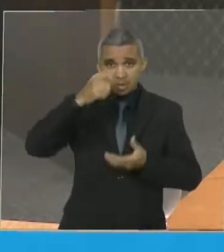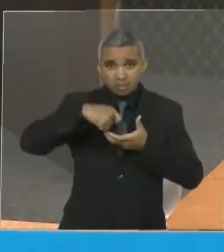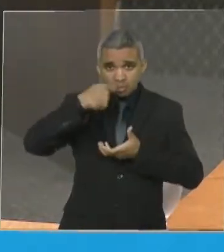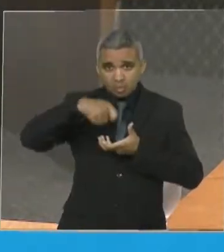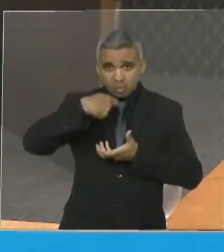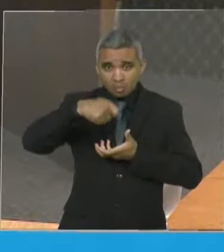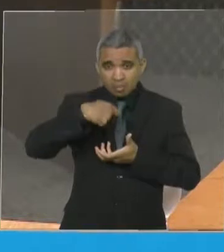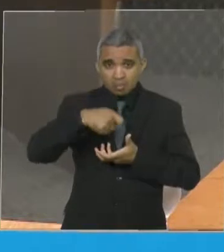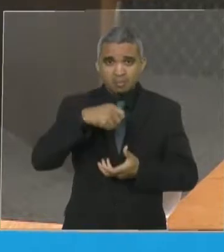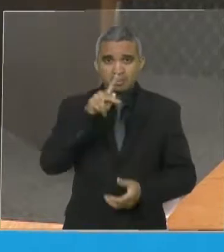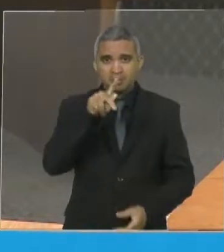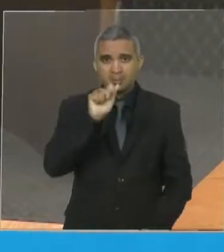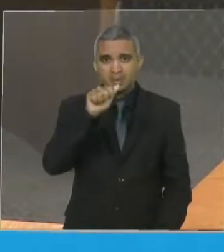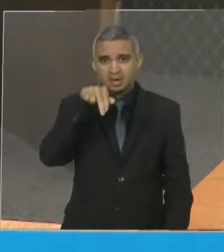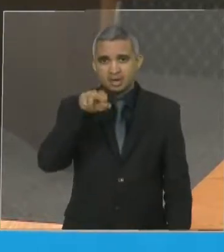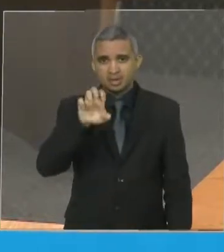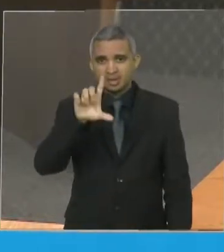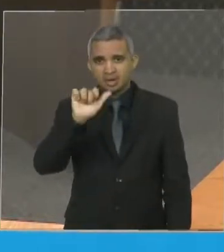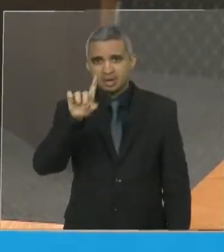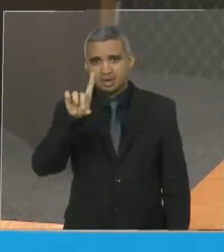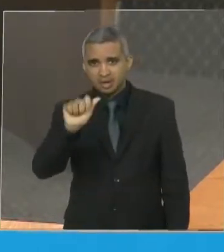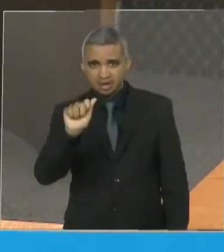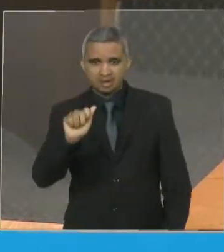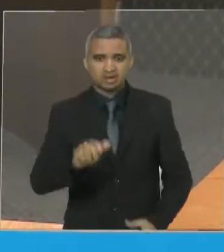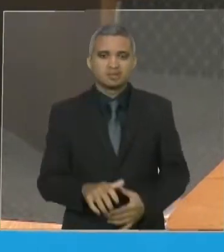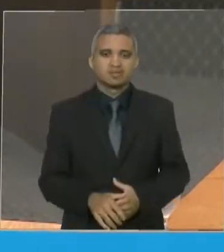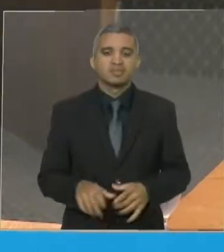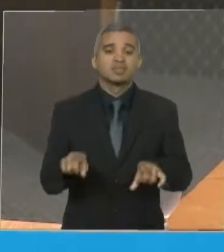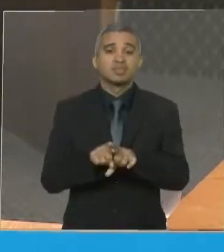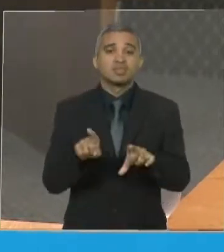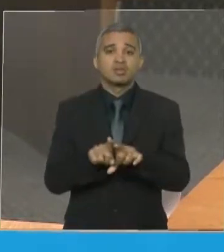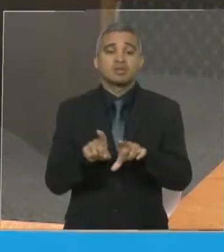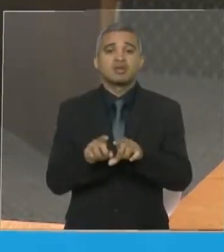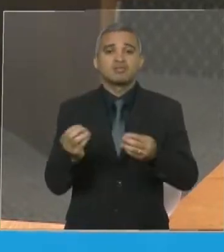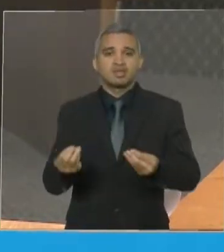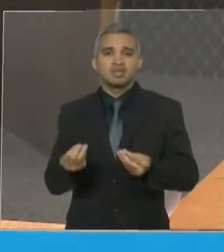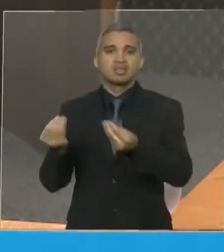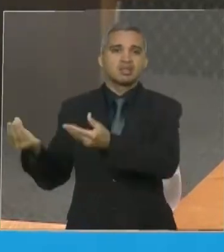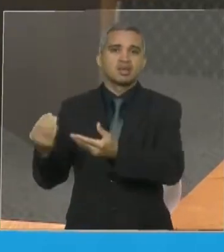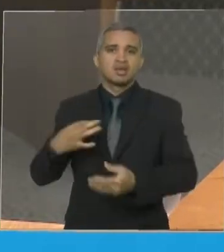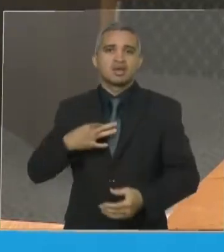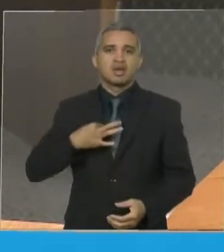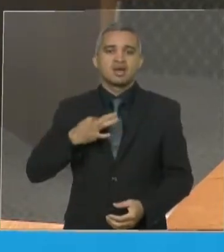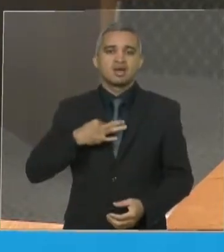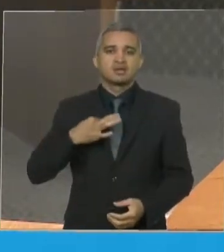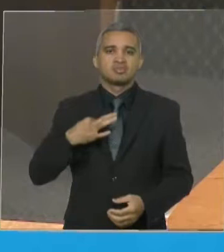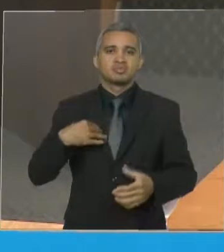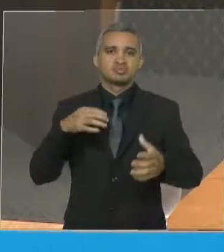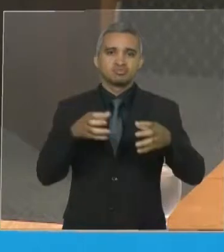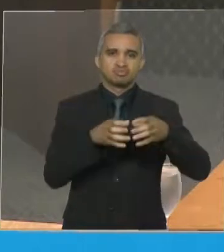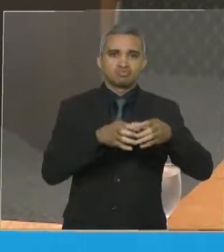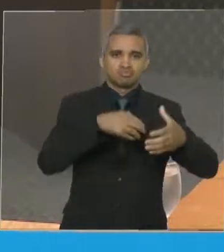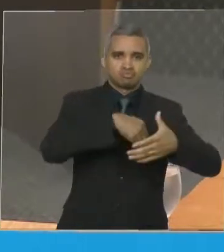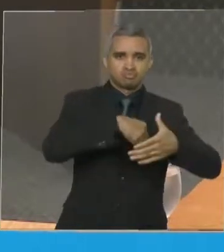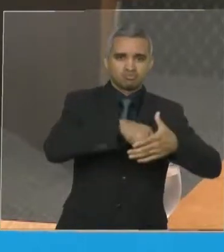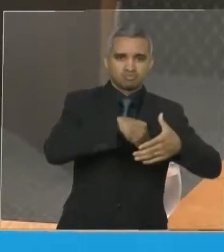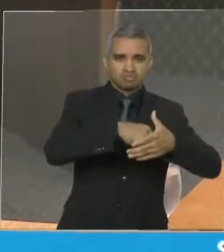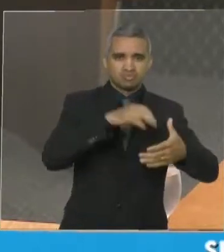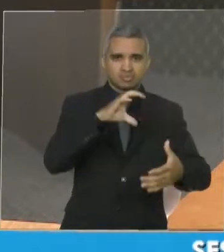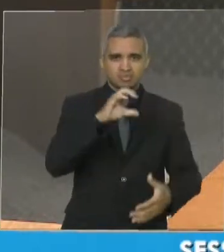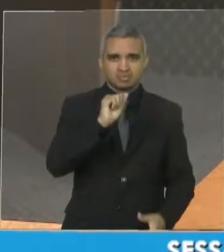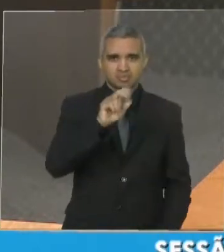cheio de expectativa, vai receber a camisa do Cavalo de Aço amanhã, o grande Imperatriz,